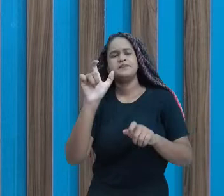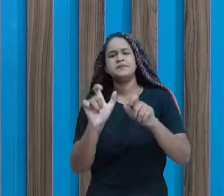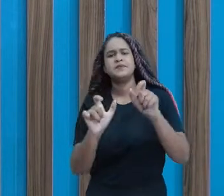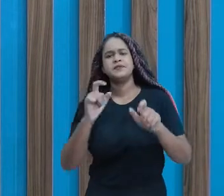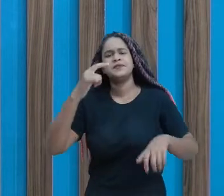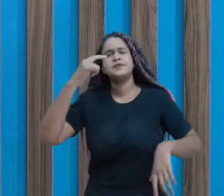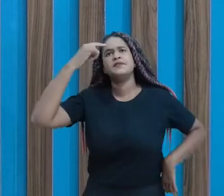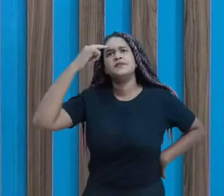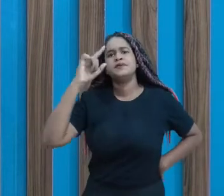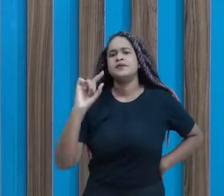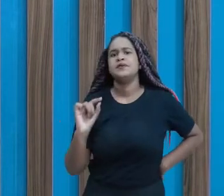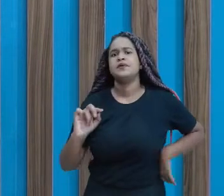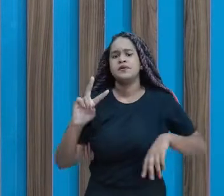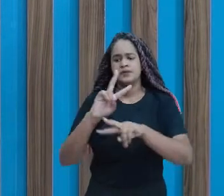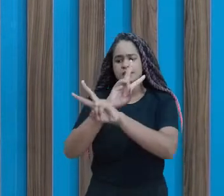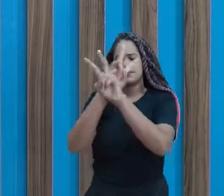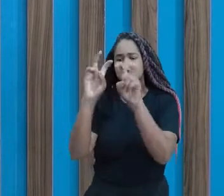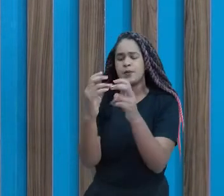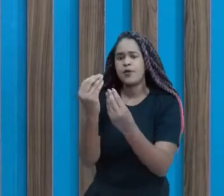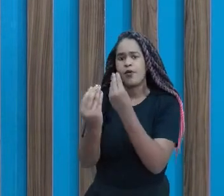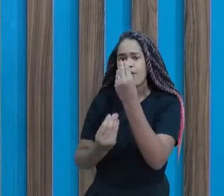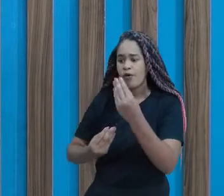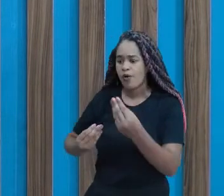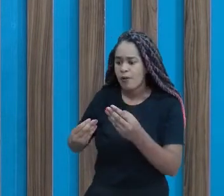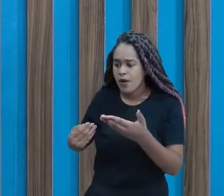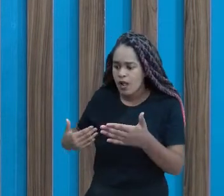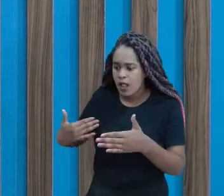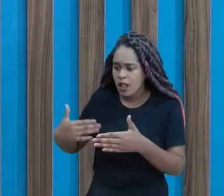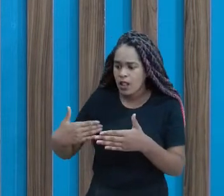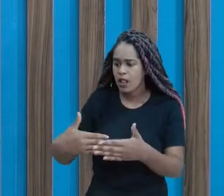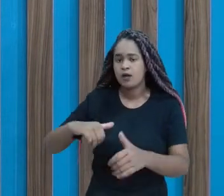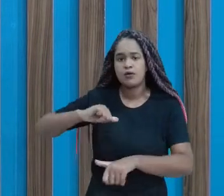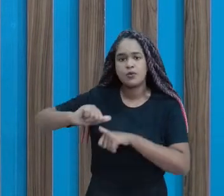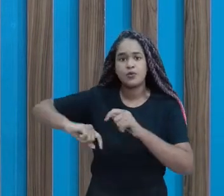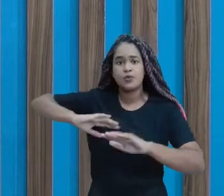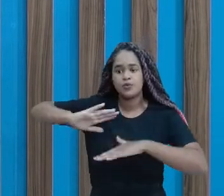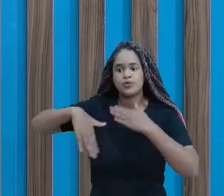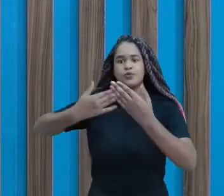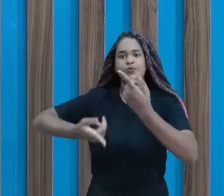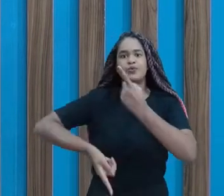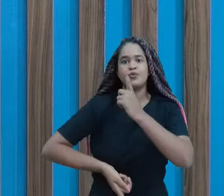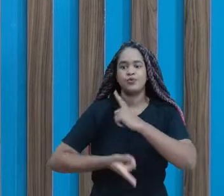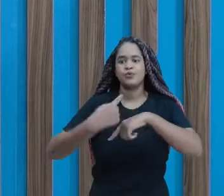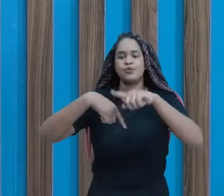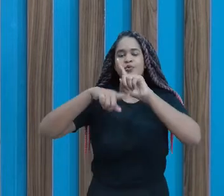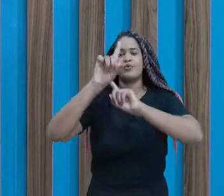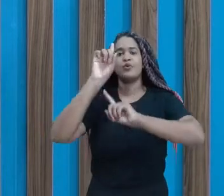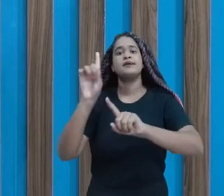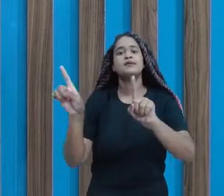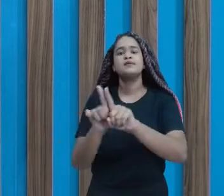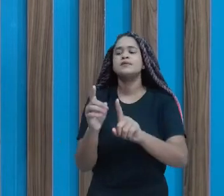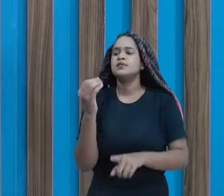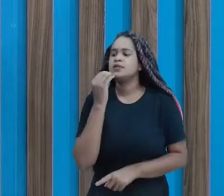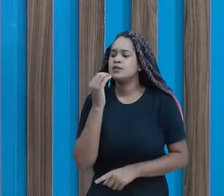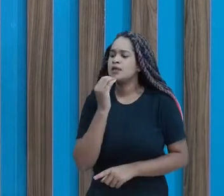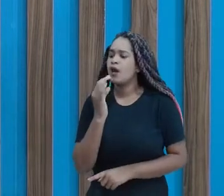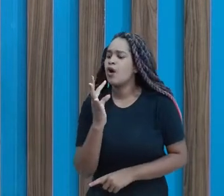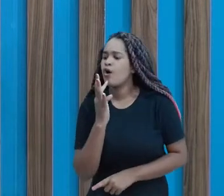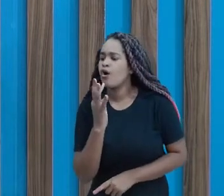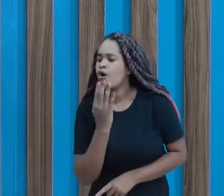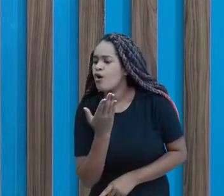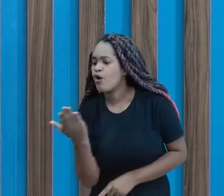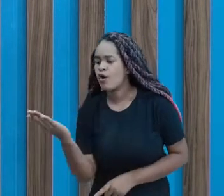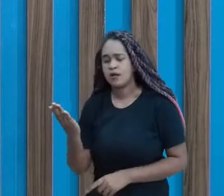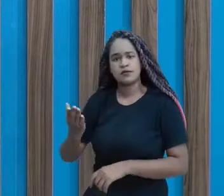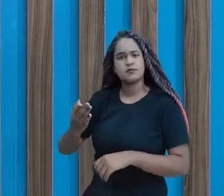artistas pensavam também no processo de modernização do país, e também de tentar descobri-lo, porque assim, eu preciso pensar o país,